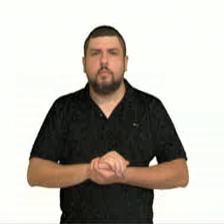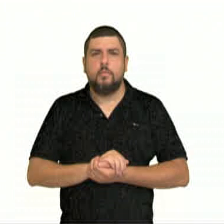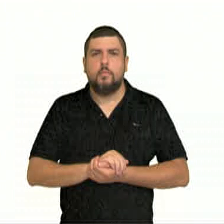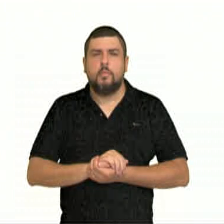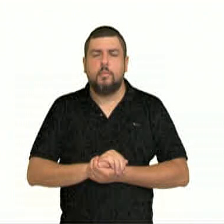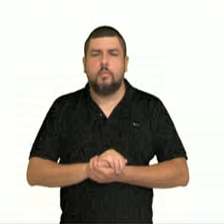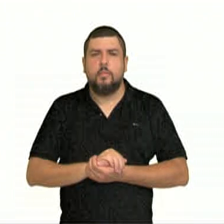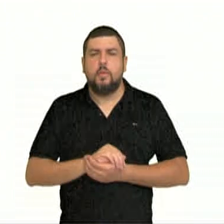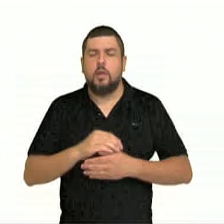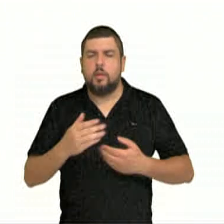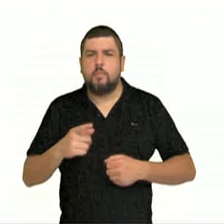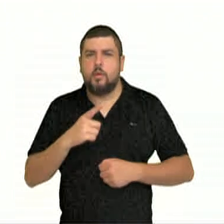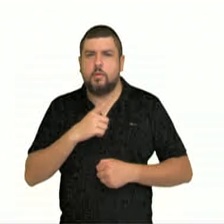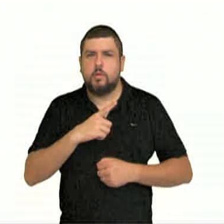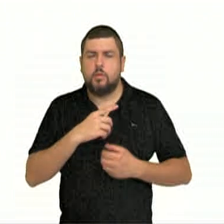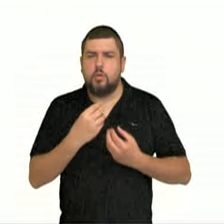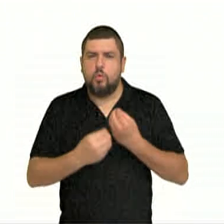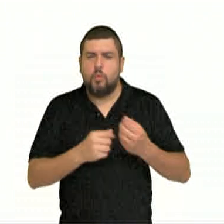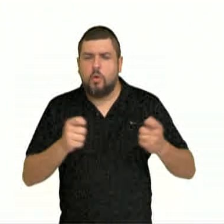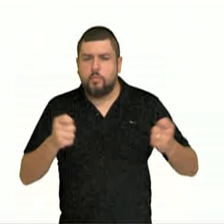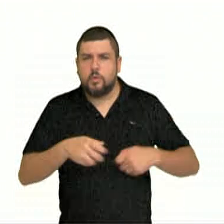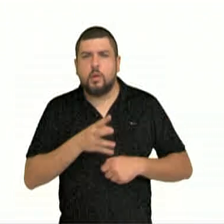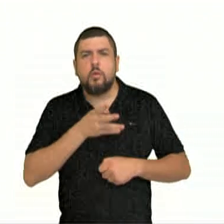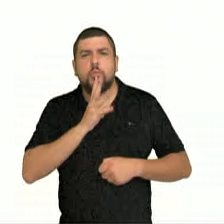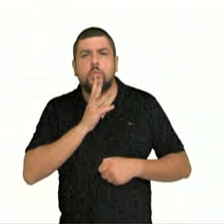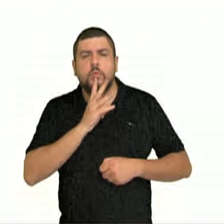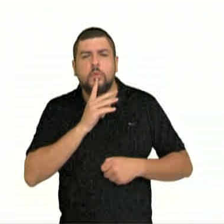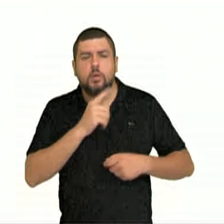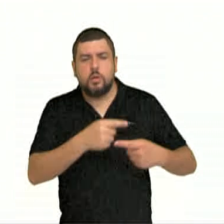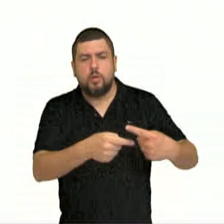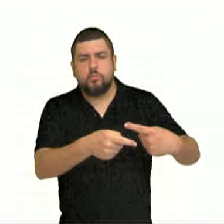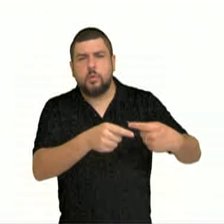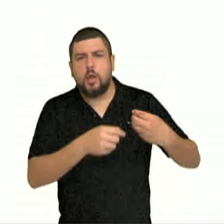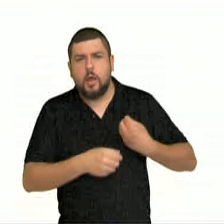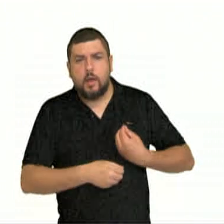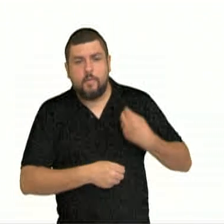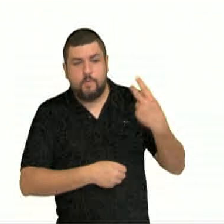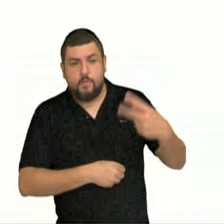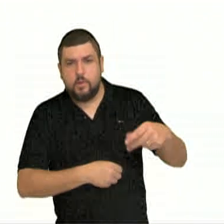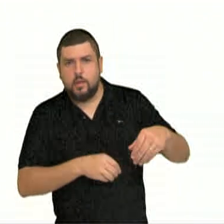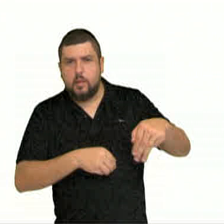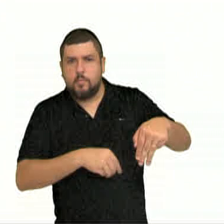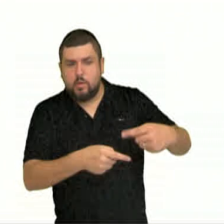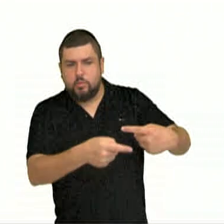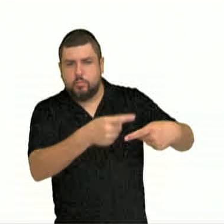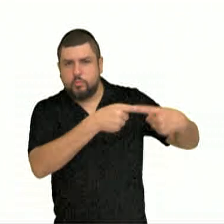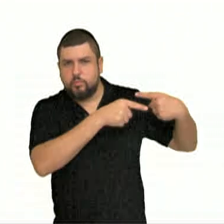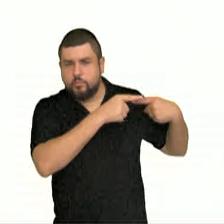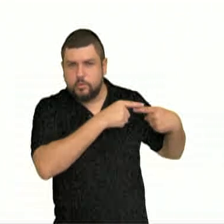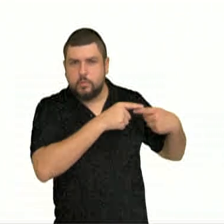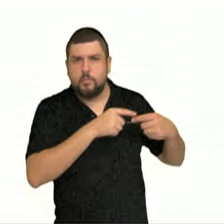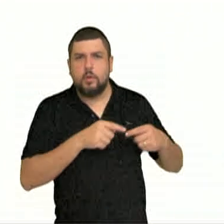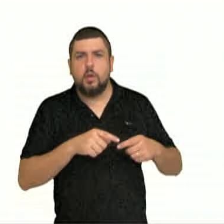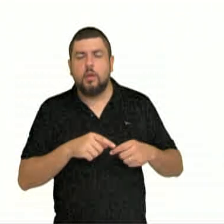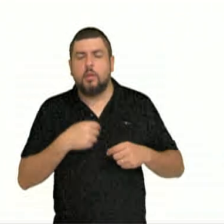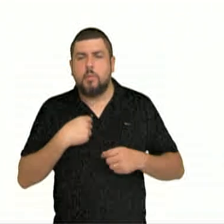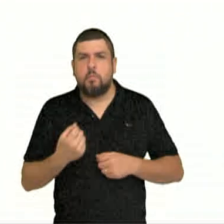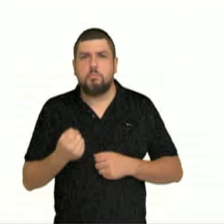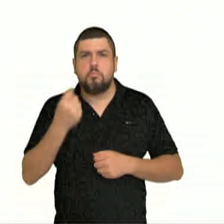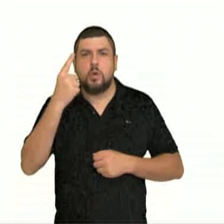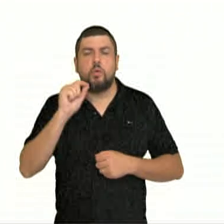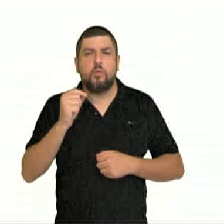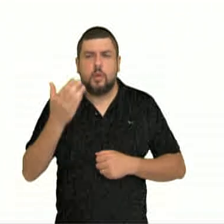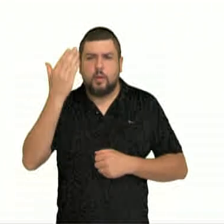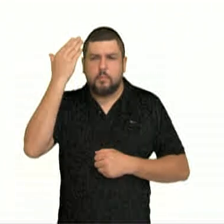bem situados, adentramos o passado de Maruji e somos confrontados com a chocante realidade da